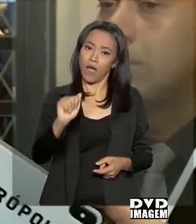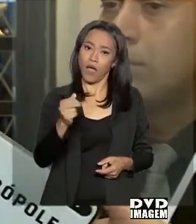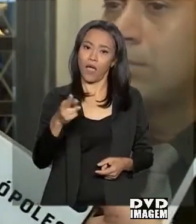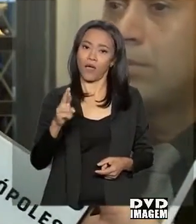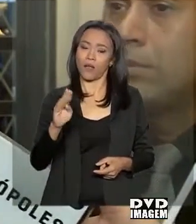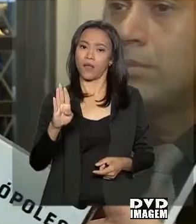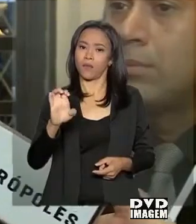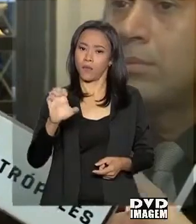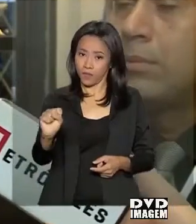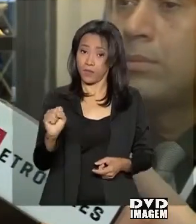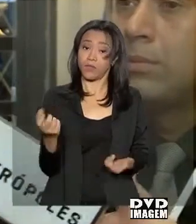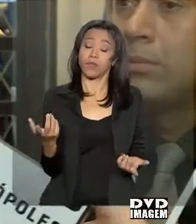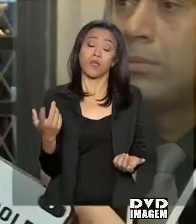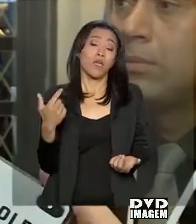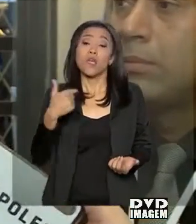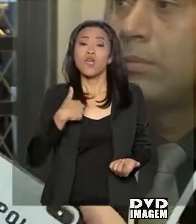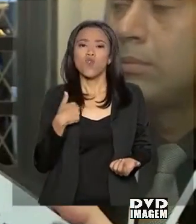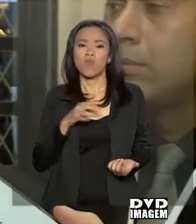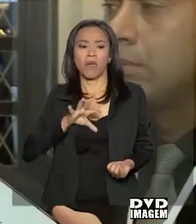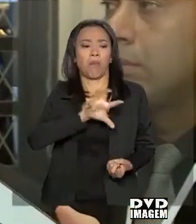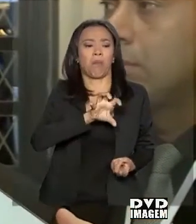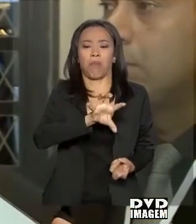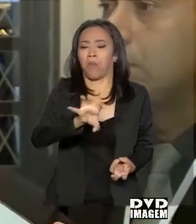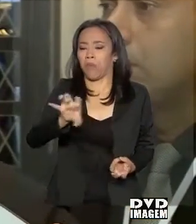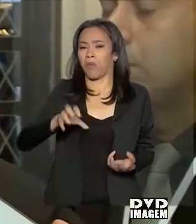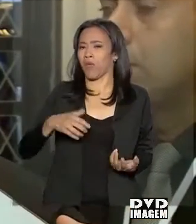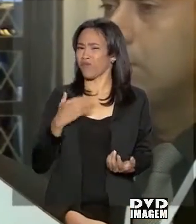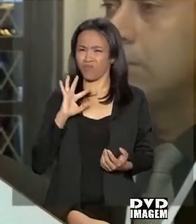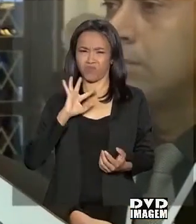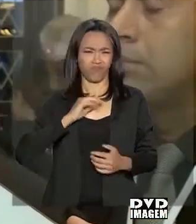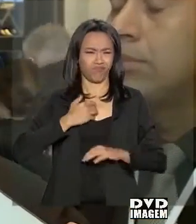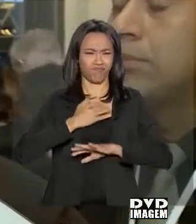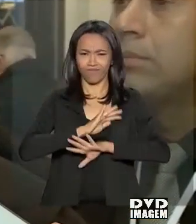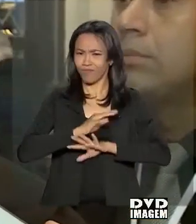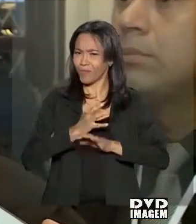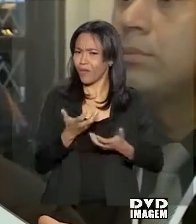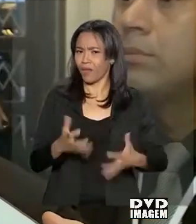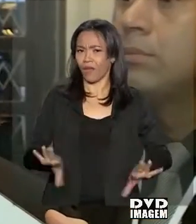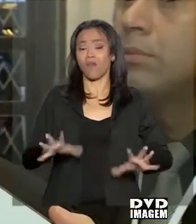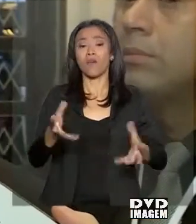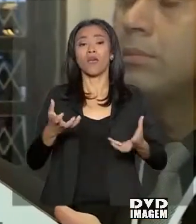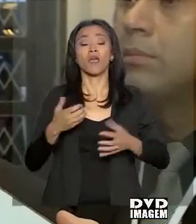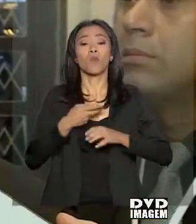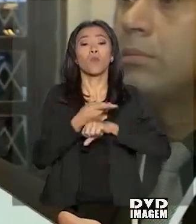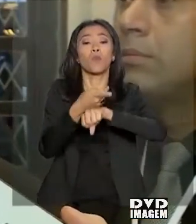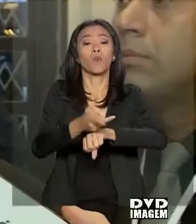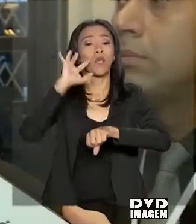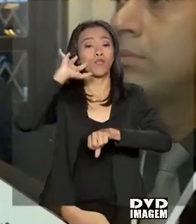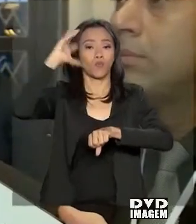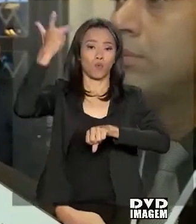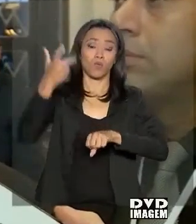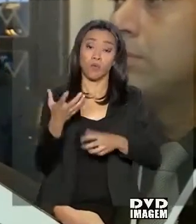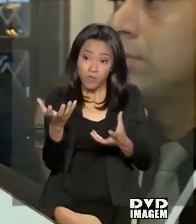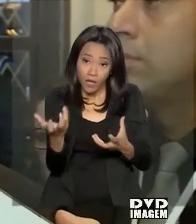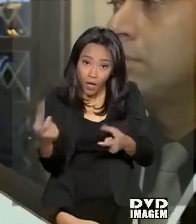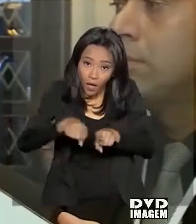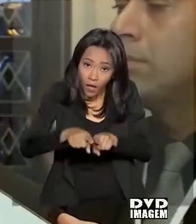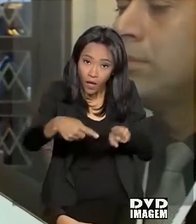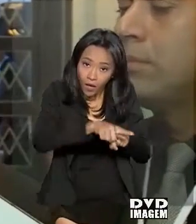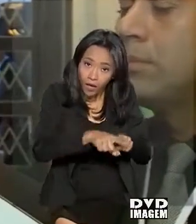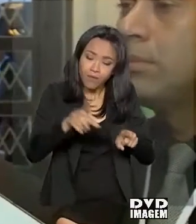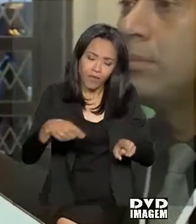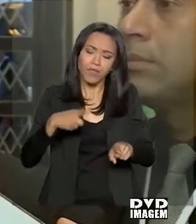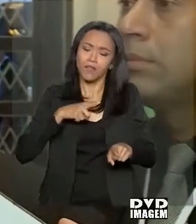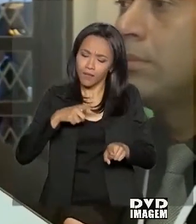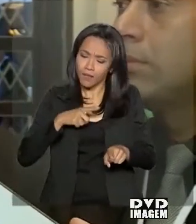minha situação, de procurar encrenca com ninguém. Eu quero é solução. E todos aqueles que puderem fazer negócio conosco, da minha parte, vai ter todo o